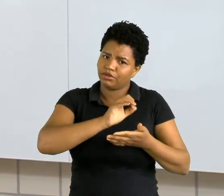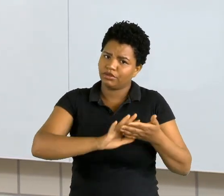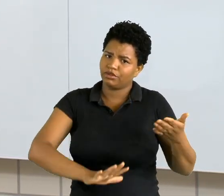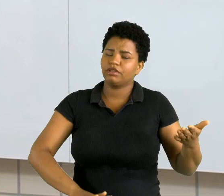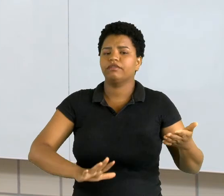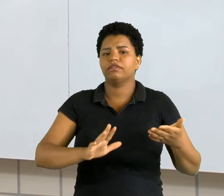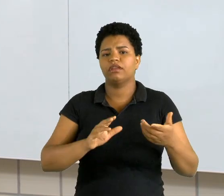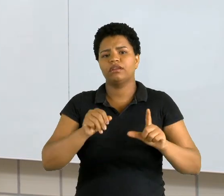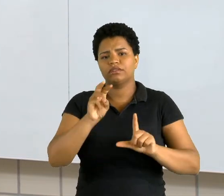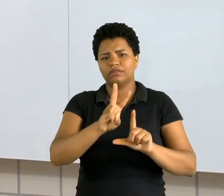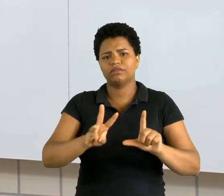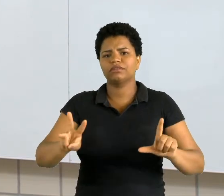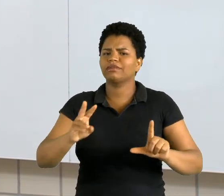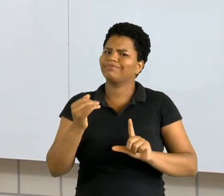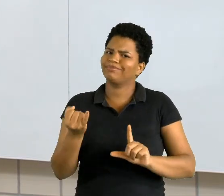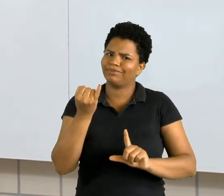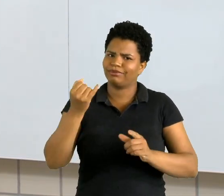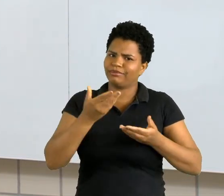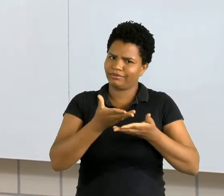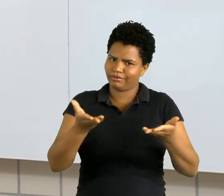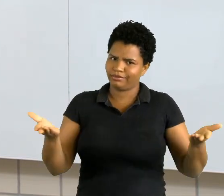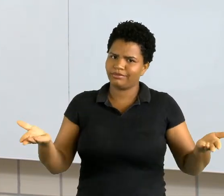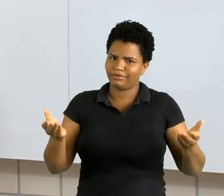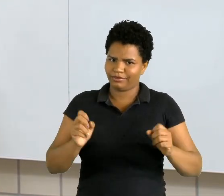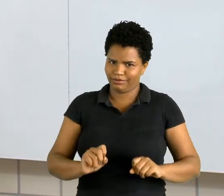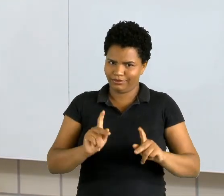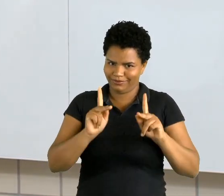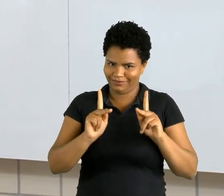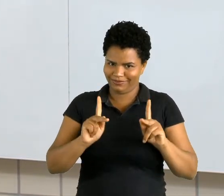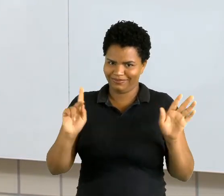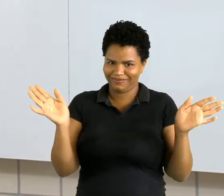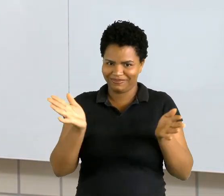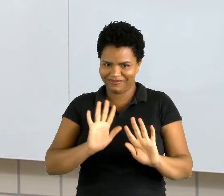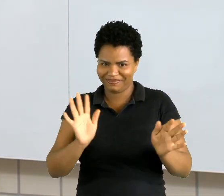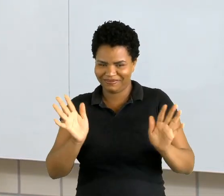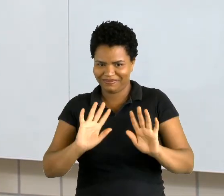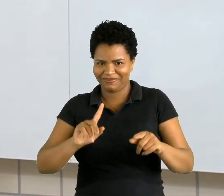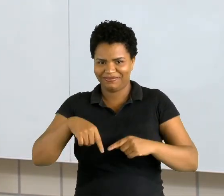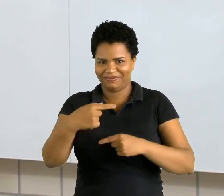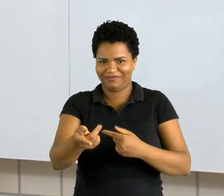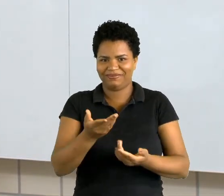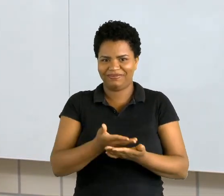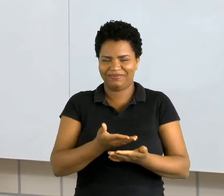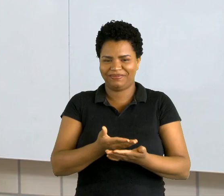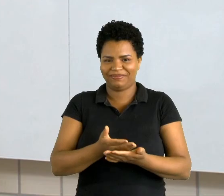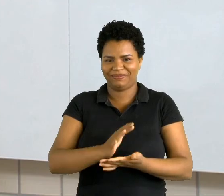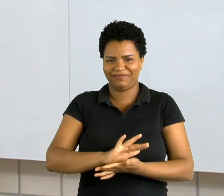plataforma porque é muito importante para vocês, ok, pessoal? Bye, bye, até a próxima aula.